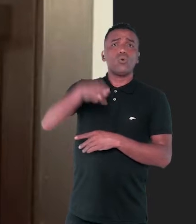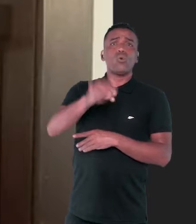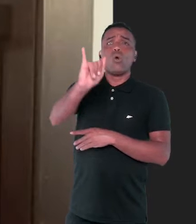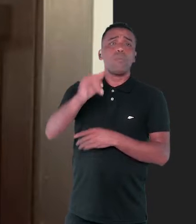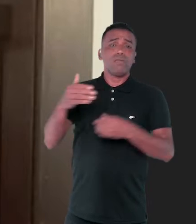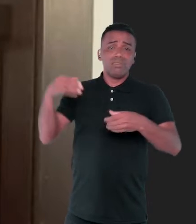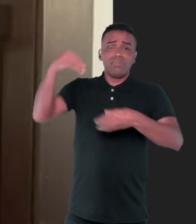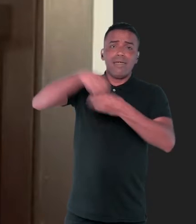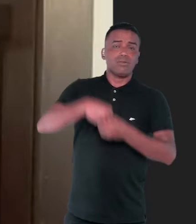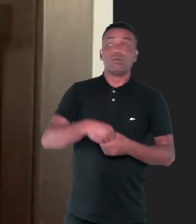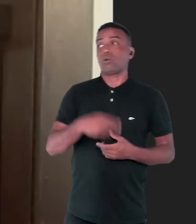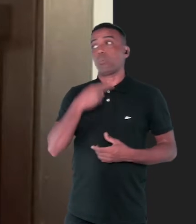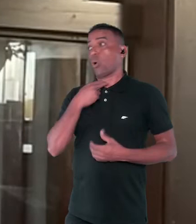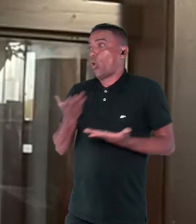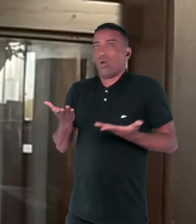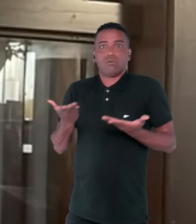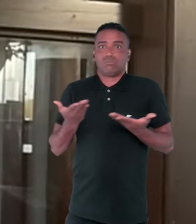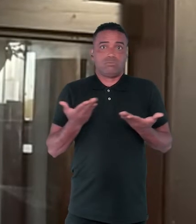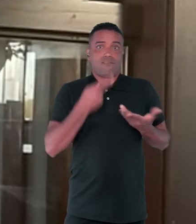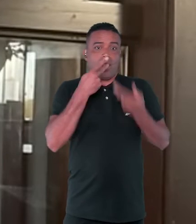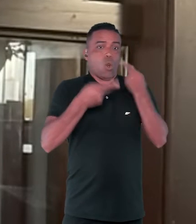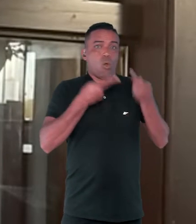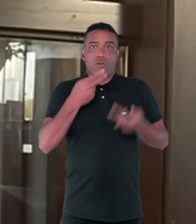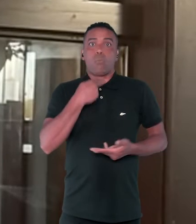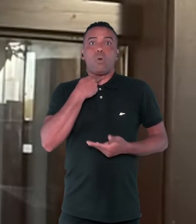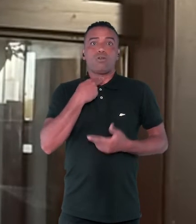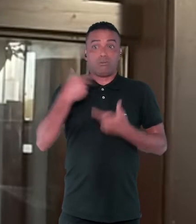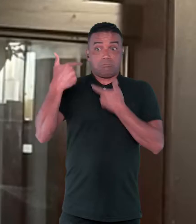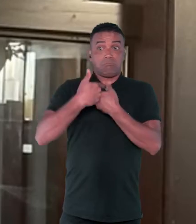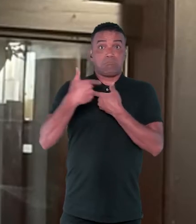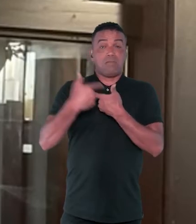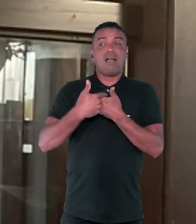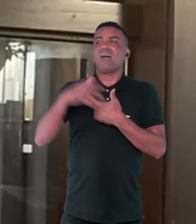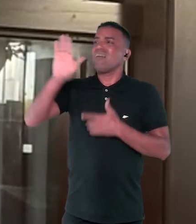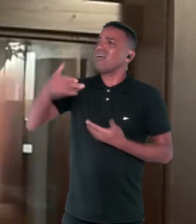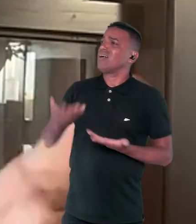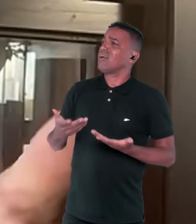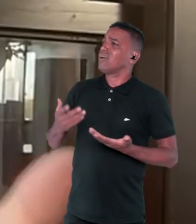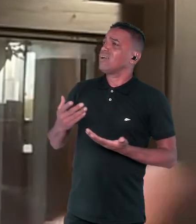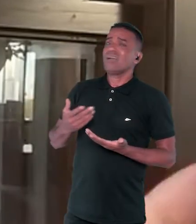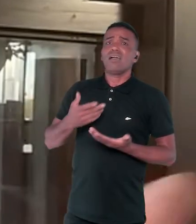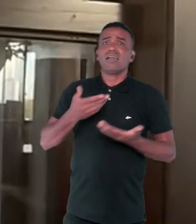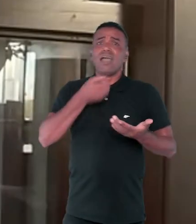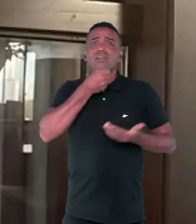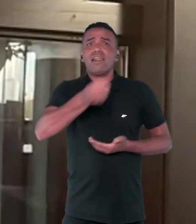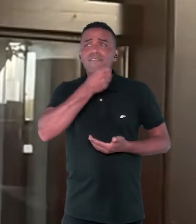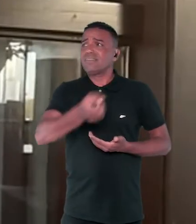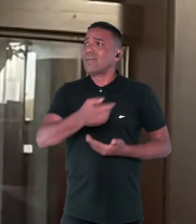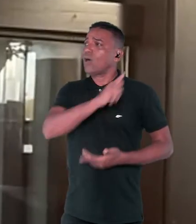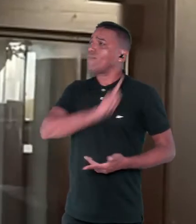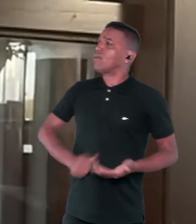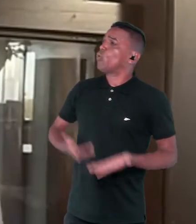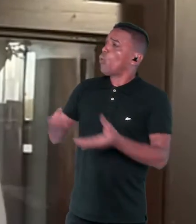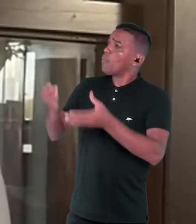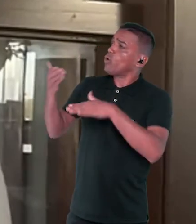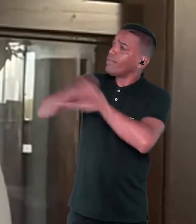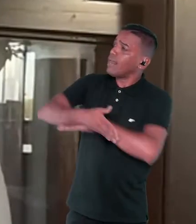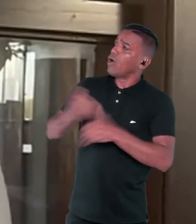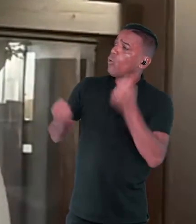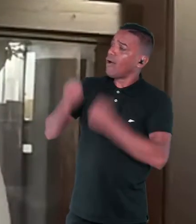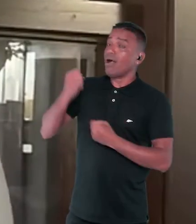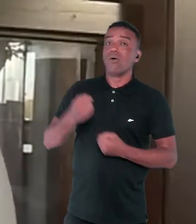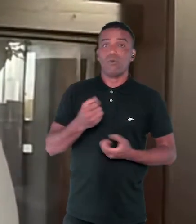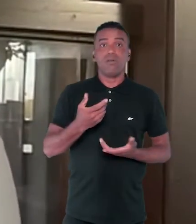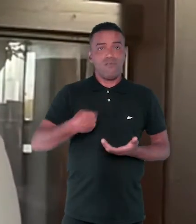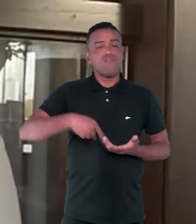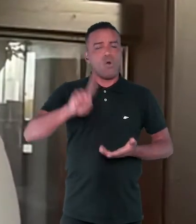falei: porque eu não deixava. Aí ele já deu logo uma bronca na turma, falou: pô, o moço quer falar com o governador, vocês não deixaram? Não sei o que, então. O governador falou: eu